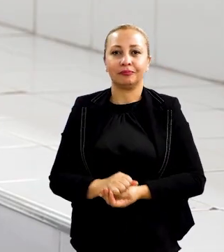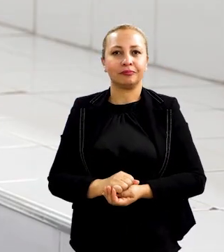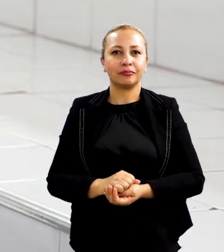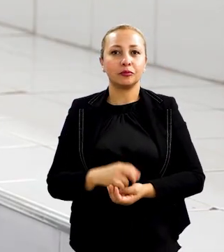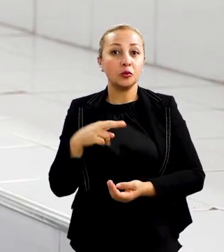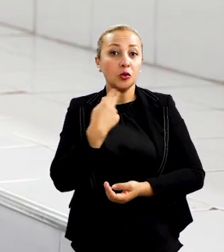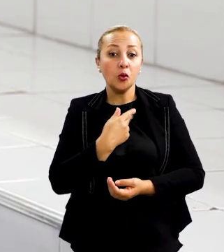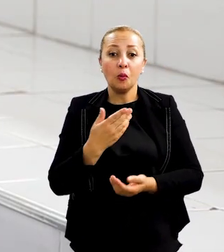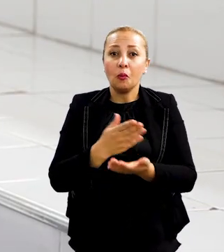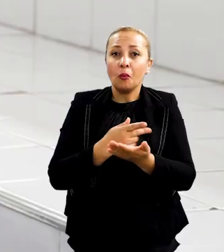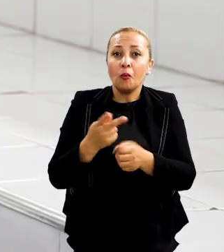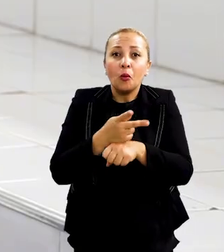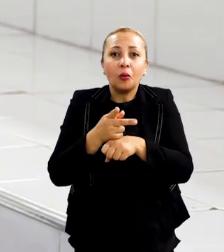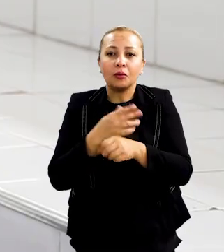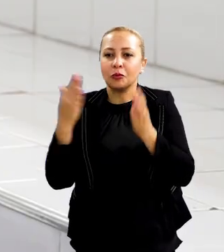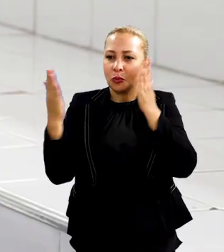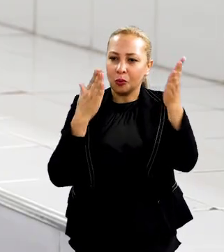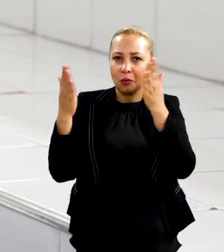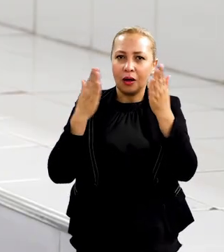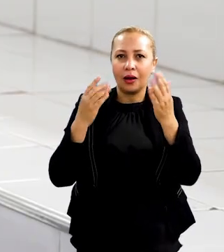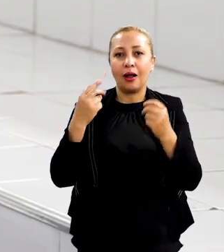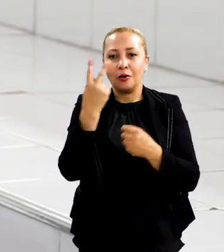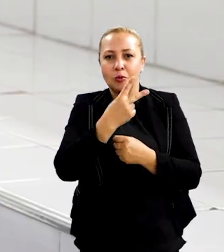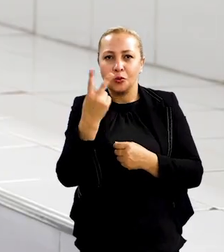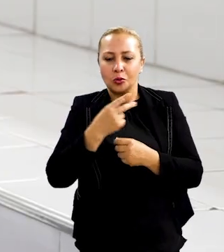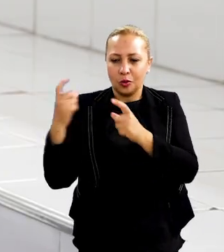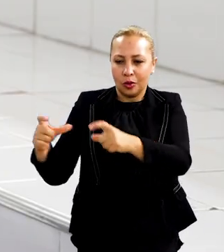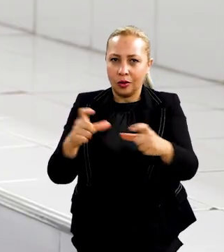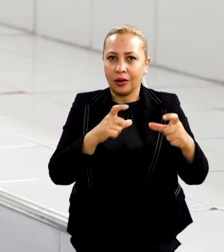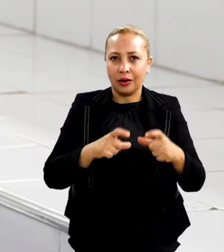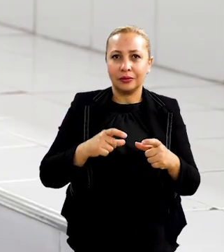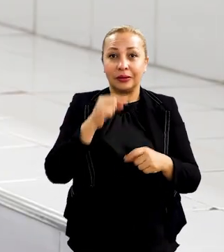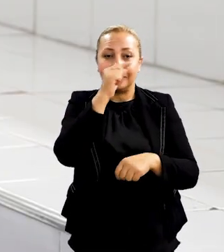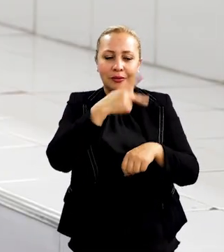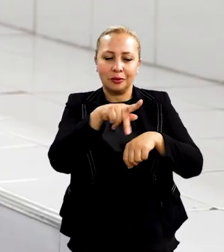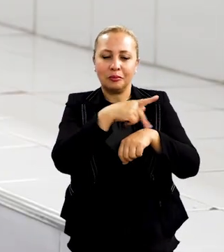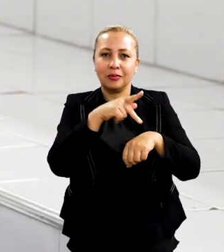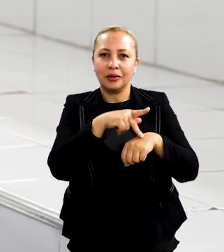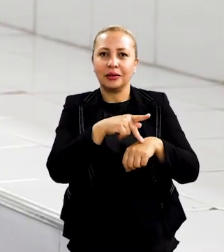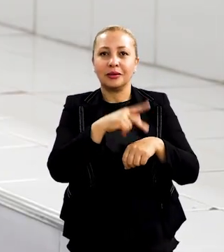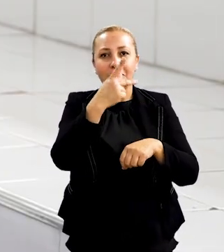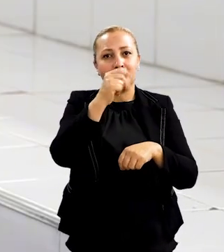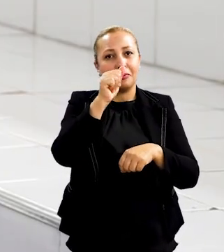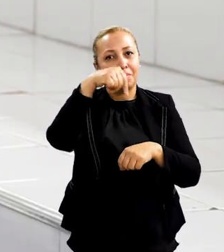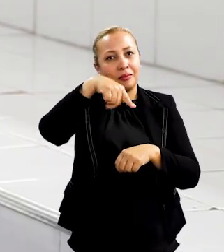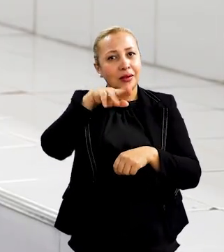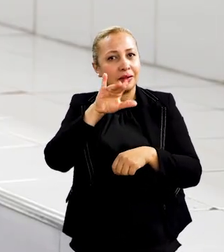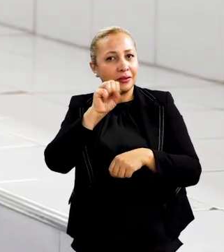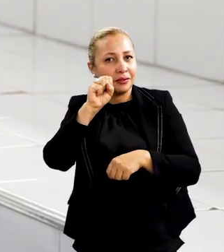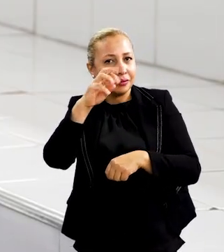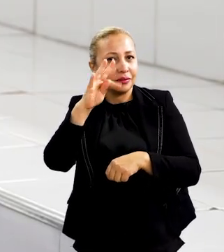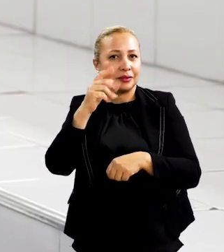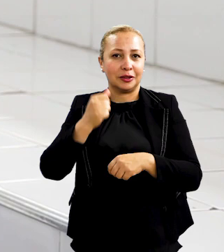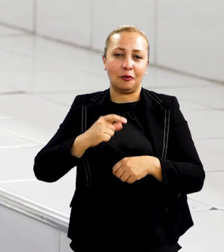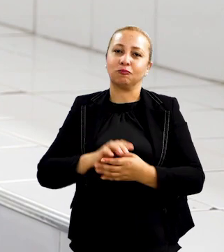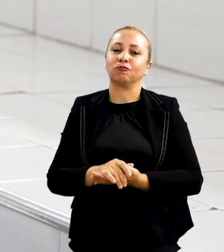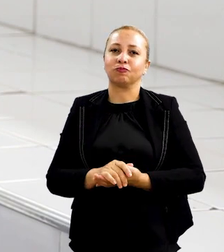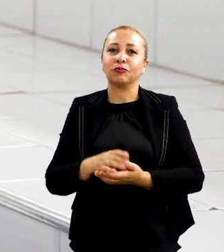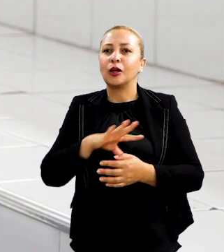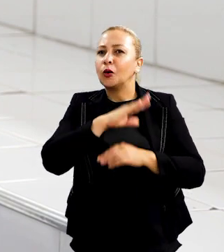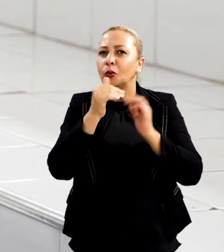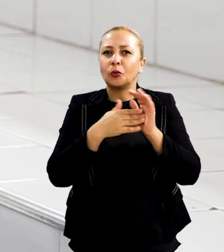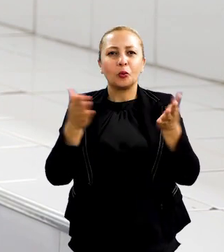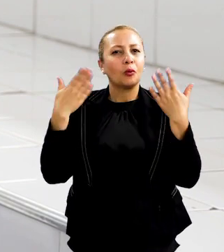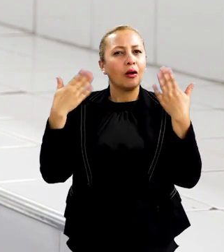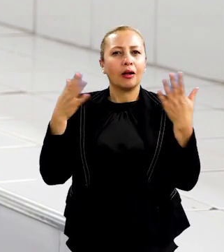Tentamos comparar as duas regiões climáticas, aqui em Bangladesh e no Paquistão. E parece que o clima